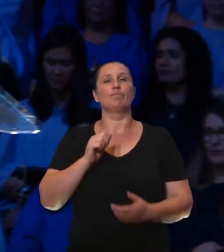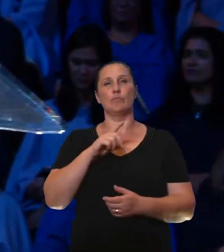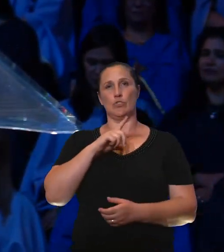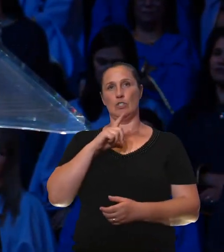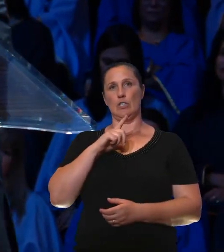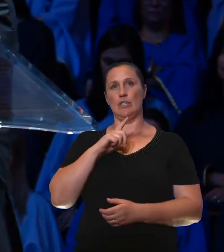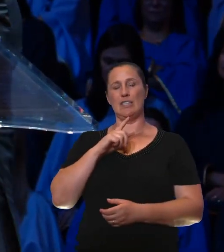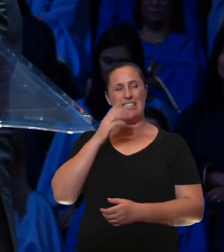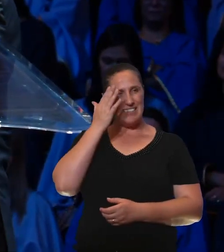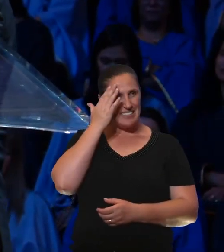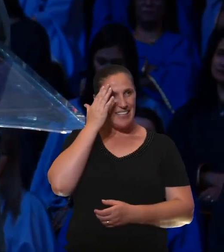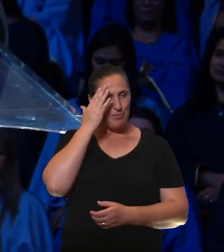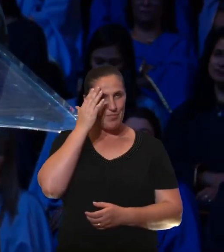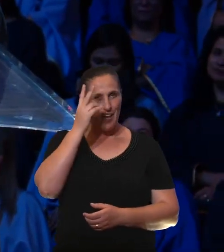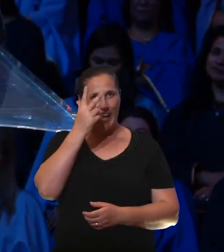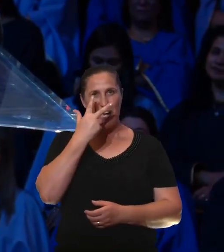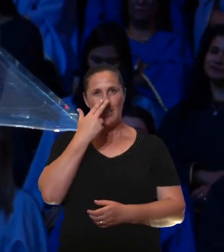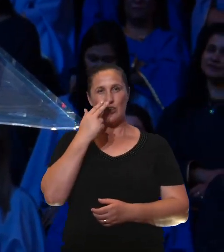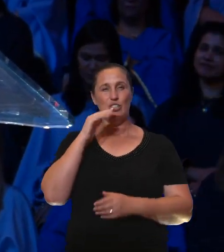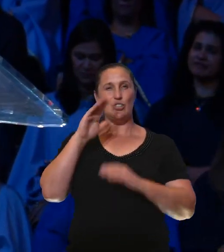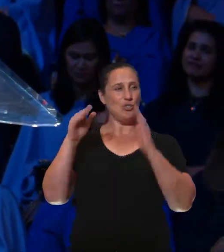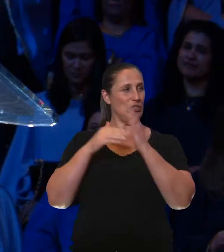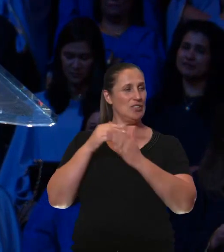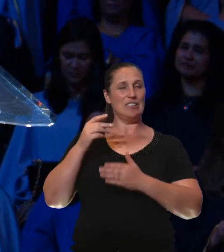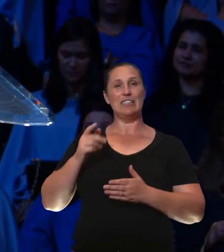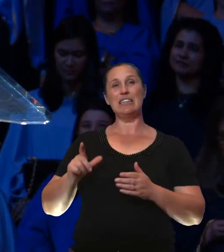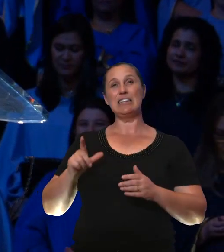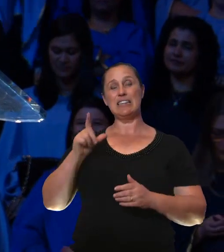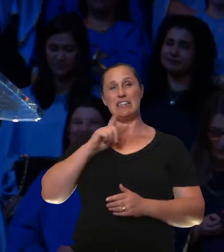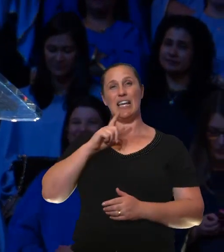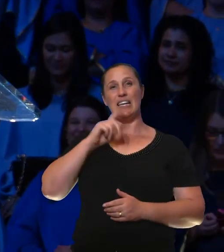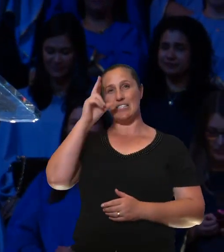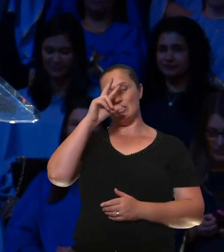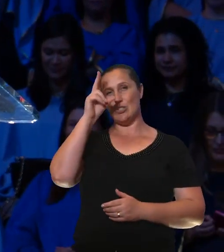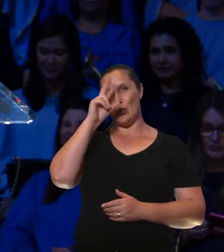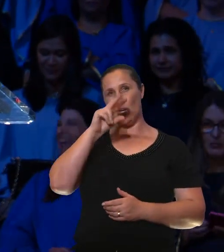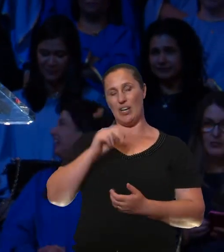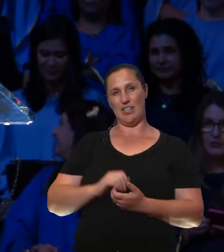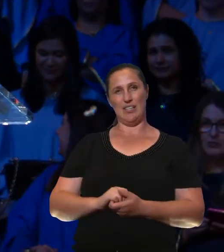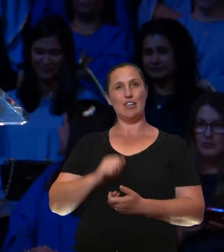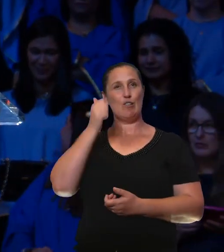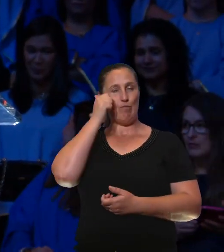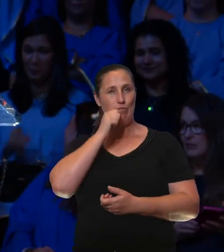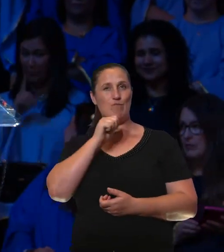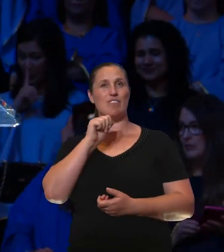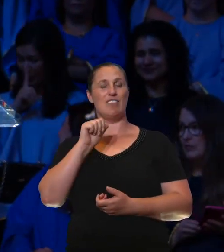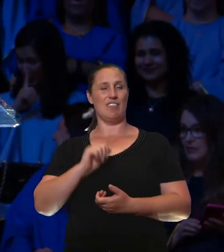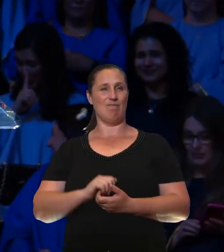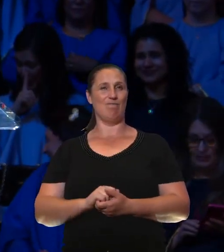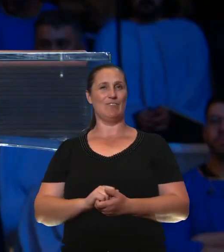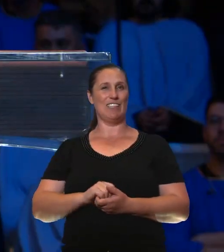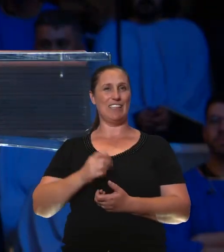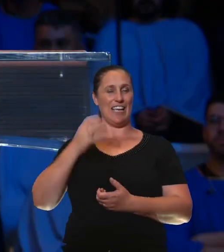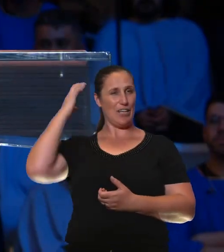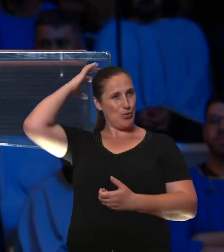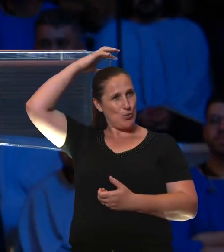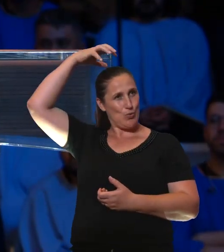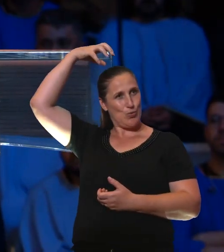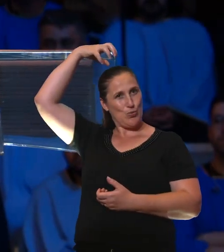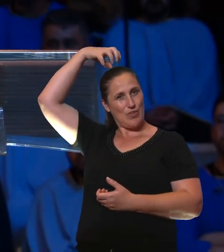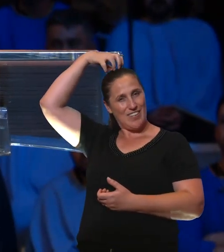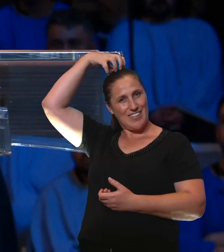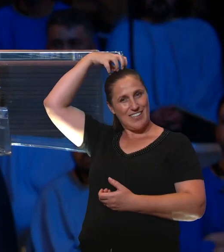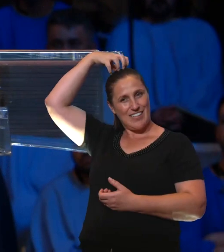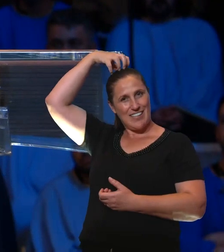todo servo de Deus tem história com as mulheres do coquinho, né? Até aquele que nasce enrolado nas cordas vocais